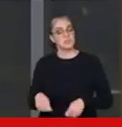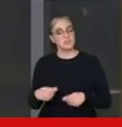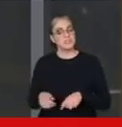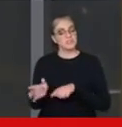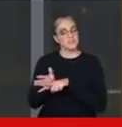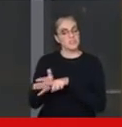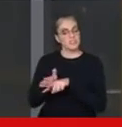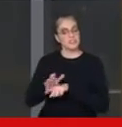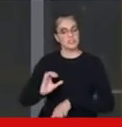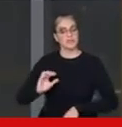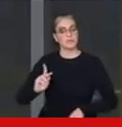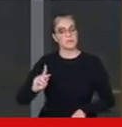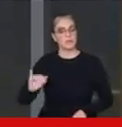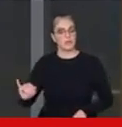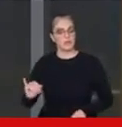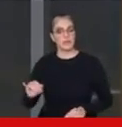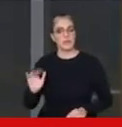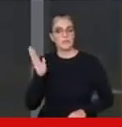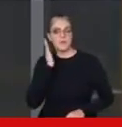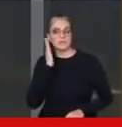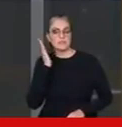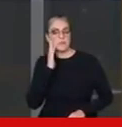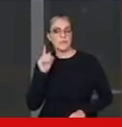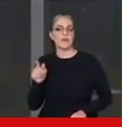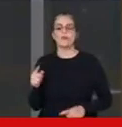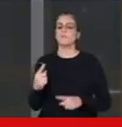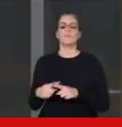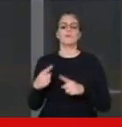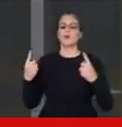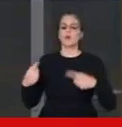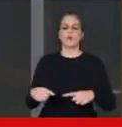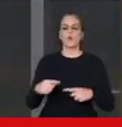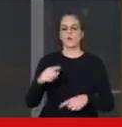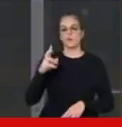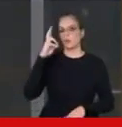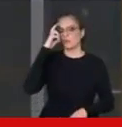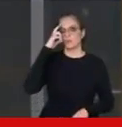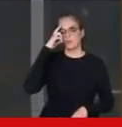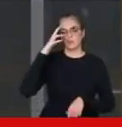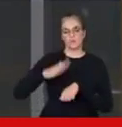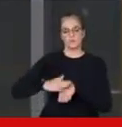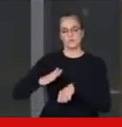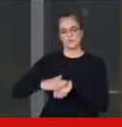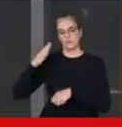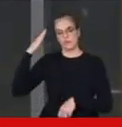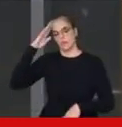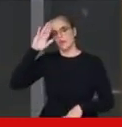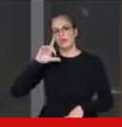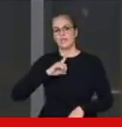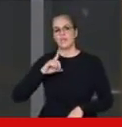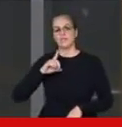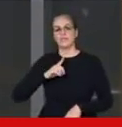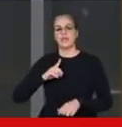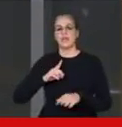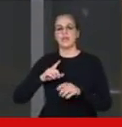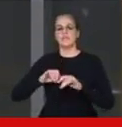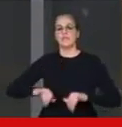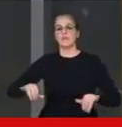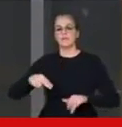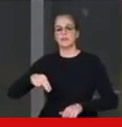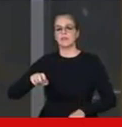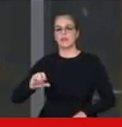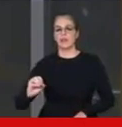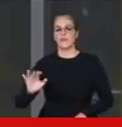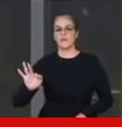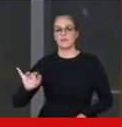a CPI da contracultura bolsonarista, que tem um conteúdo neofascista, antiambiental, o